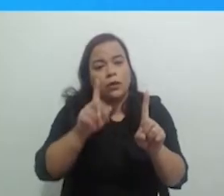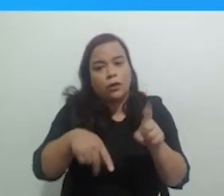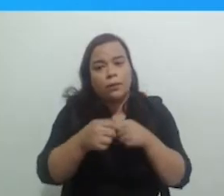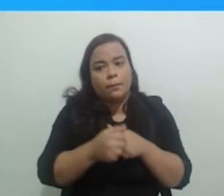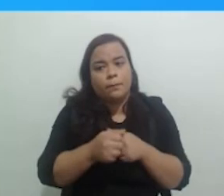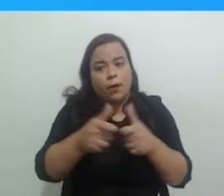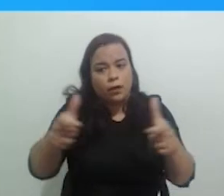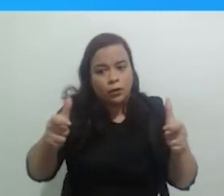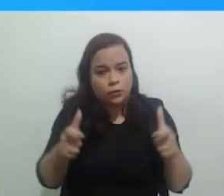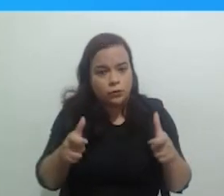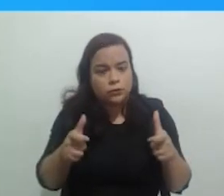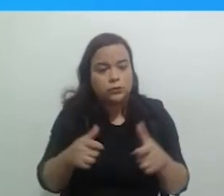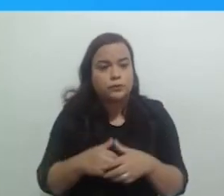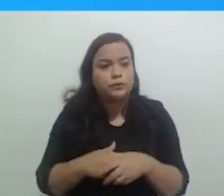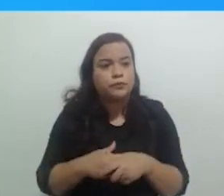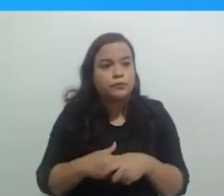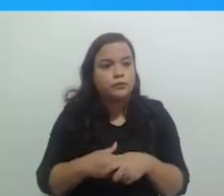aí.